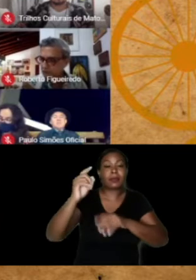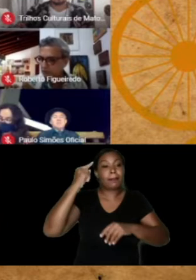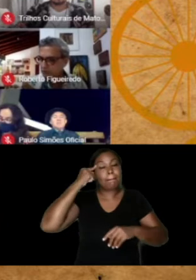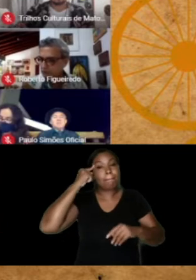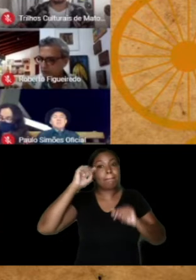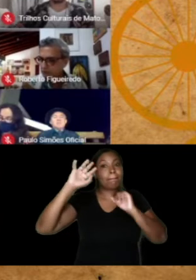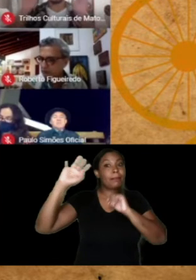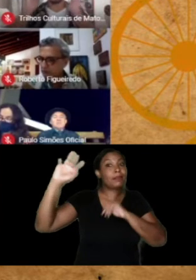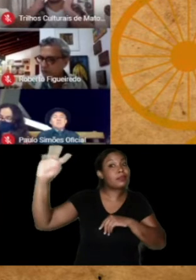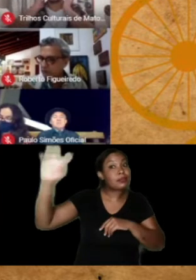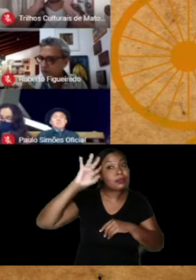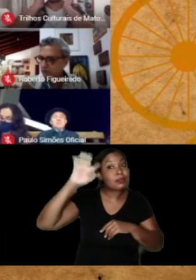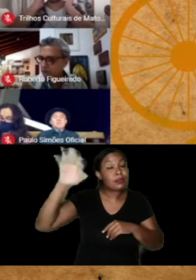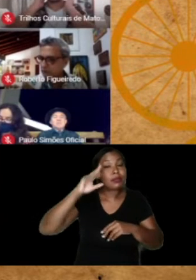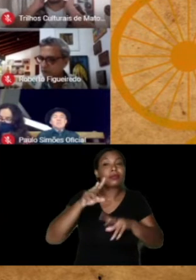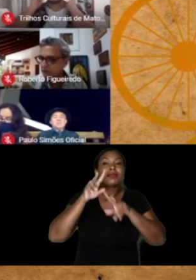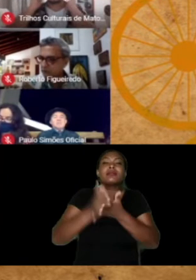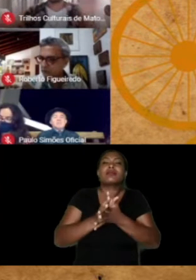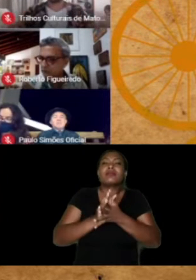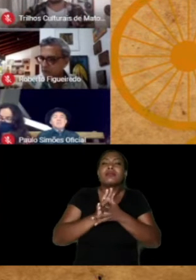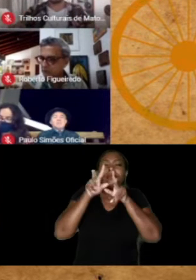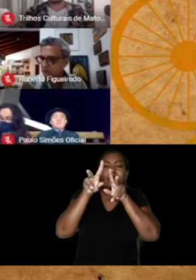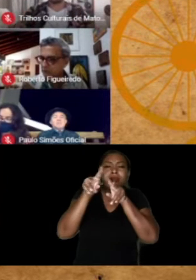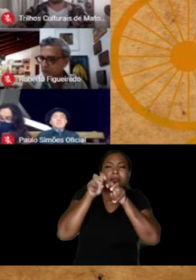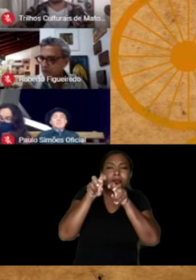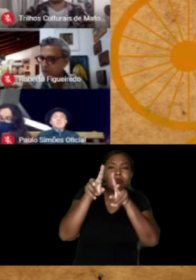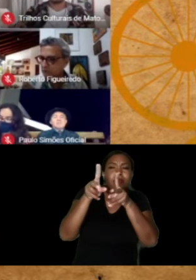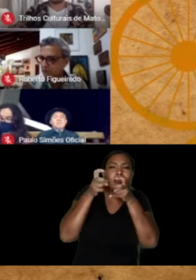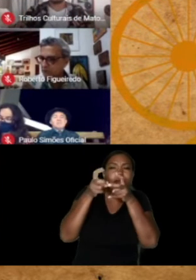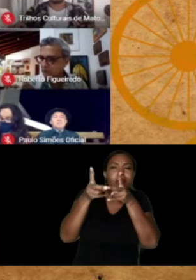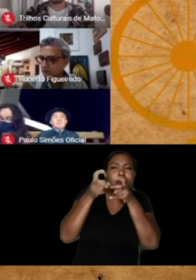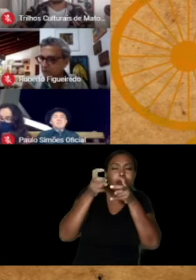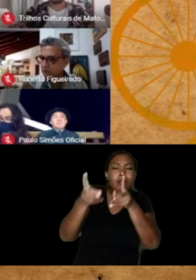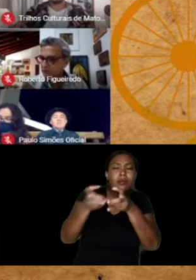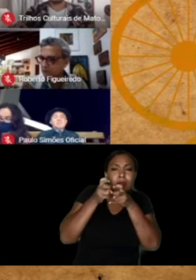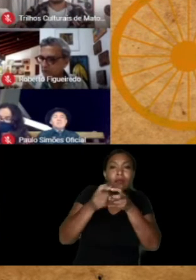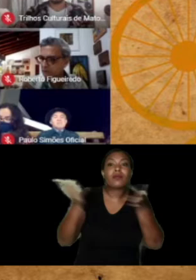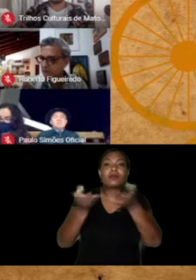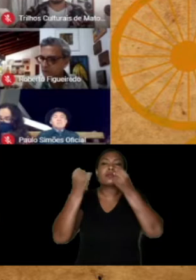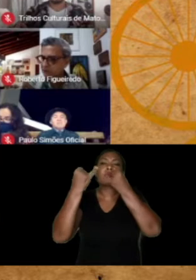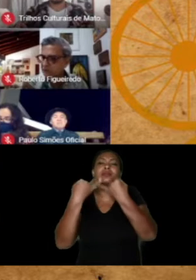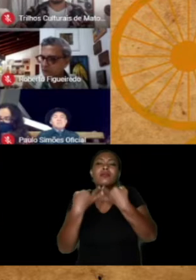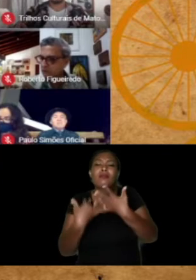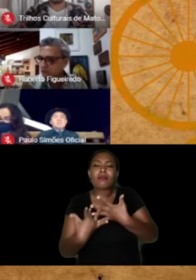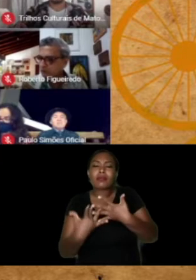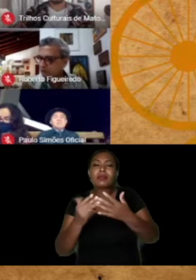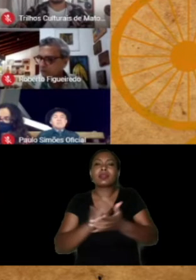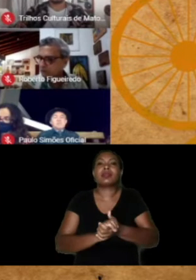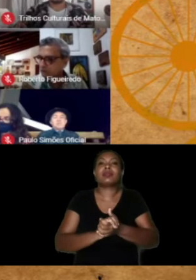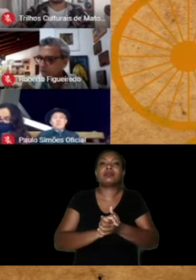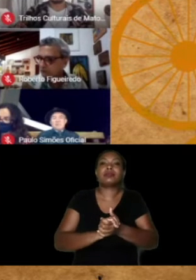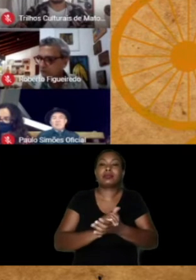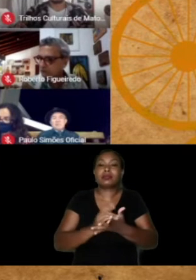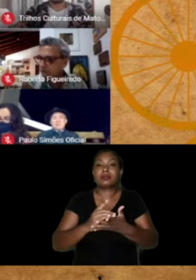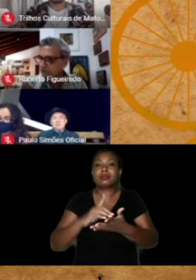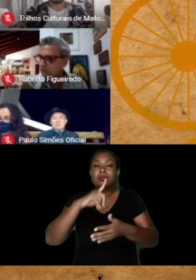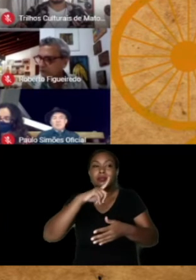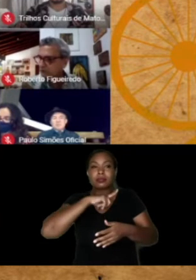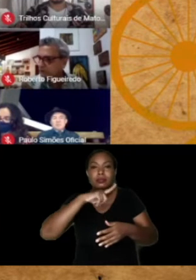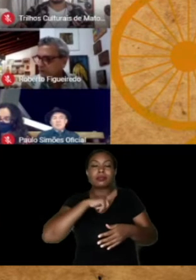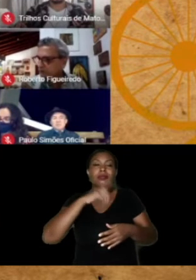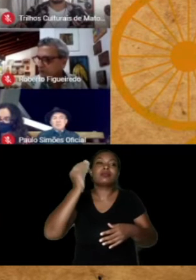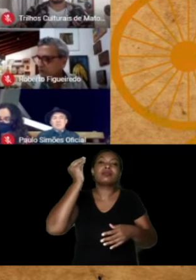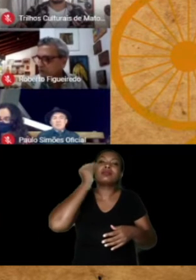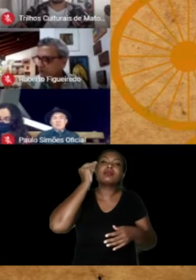em explorar isso. Hoje nós falamos muito do turismo de